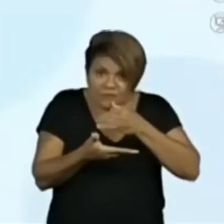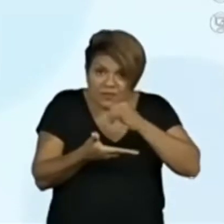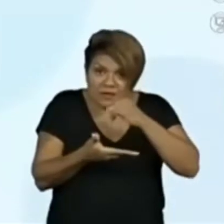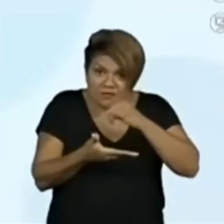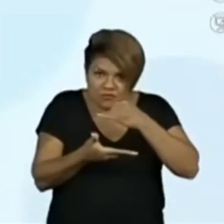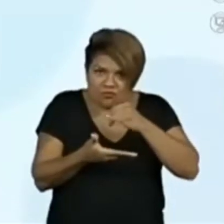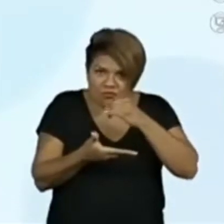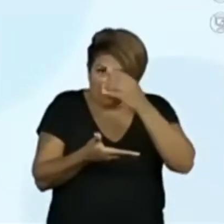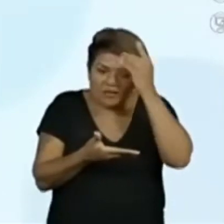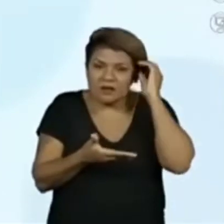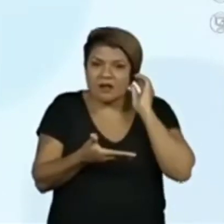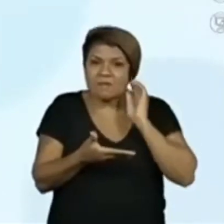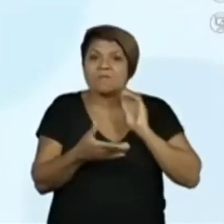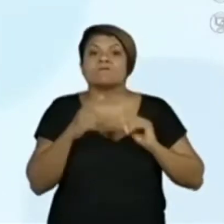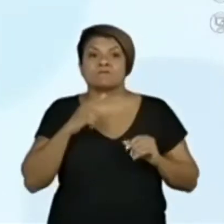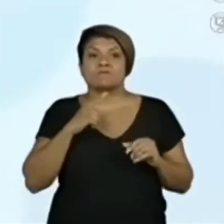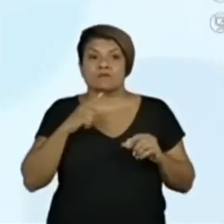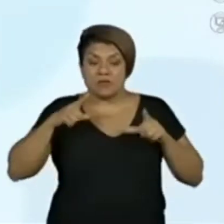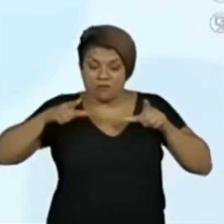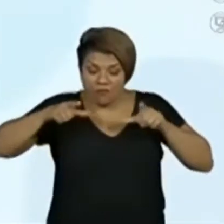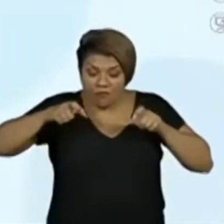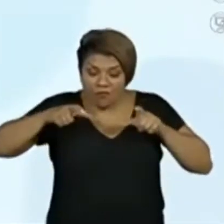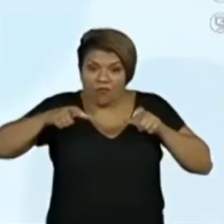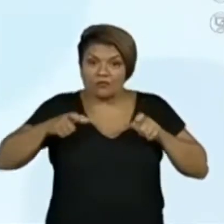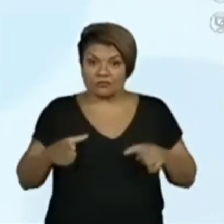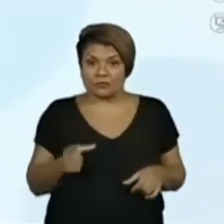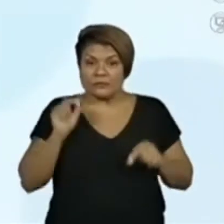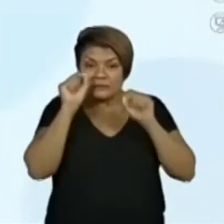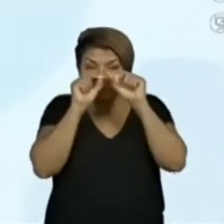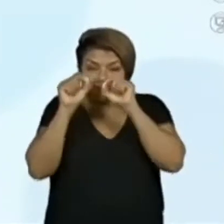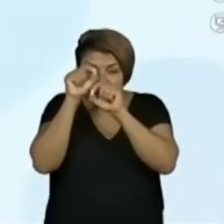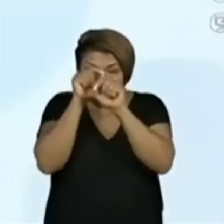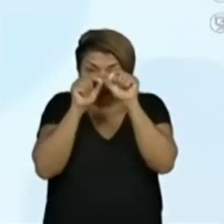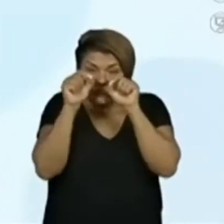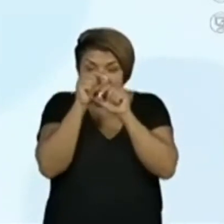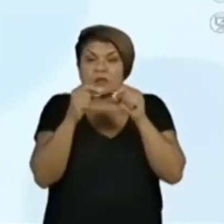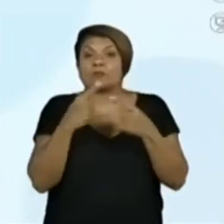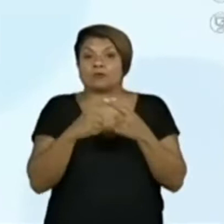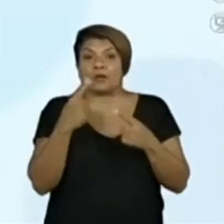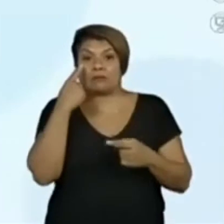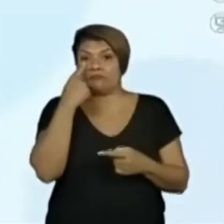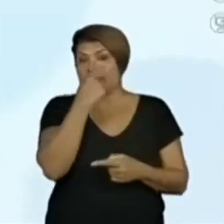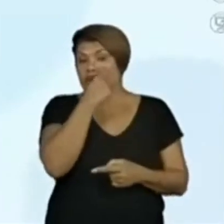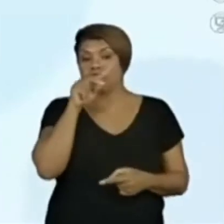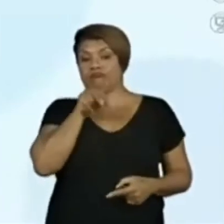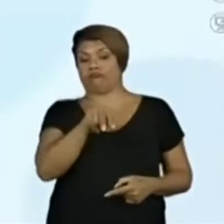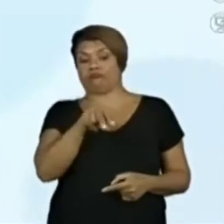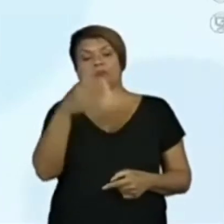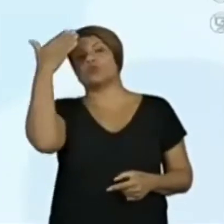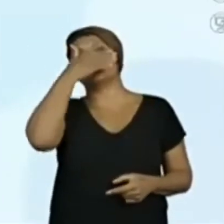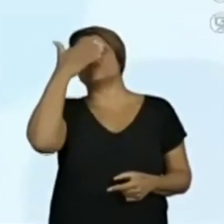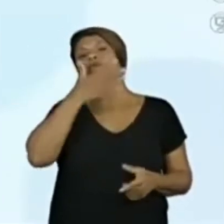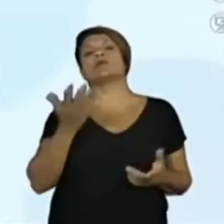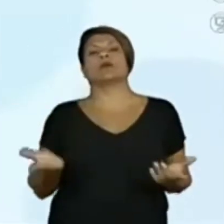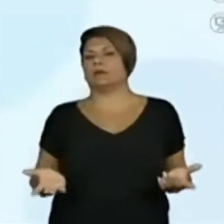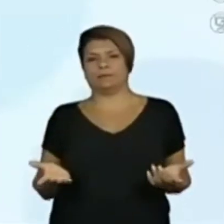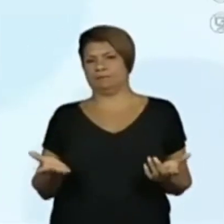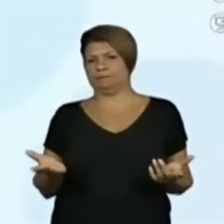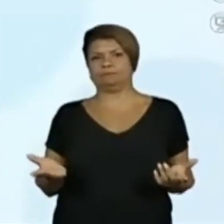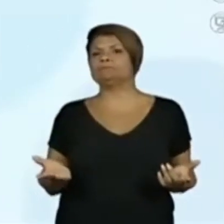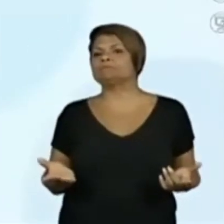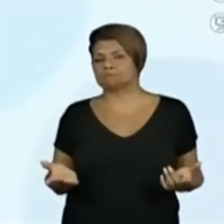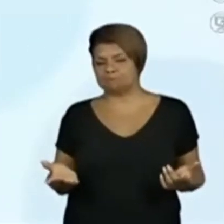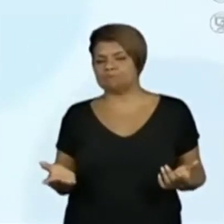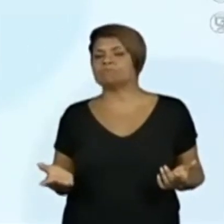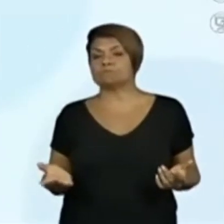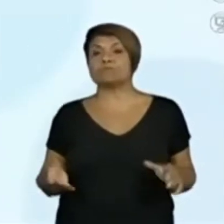eletrônica, que é uma técnica fotográfica para obtenção de imagens de seres ou estruturas